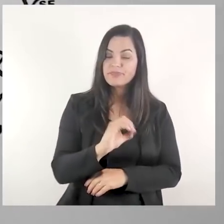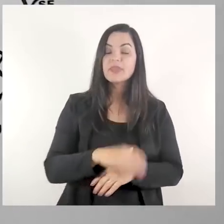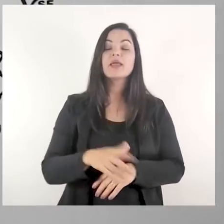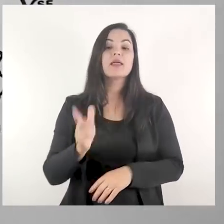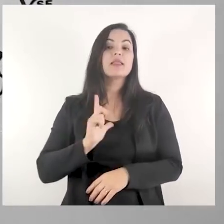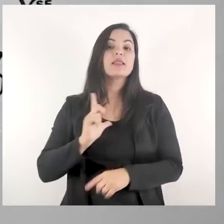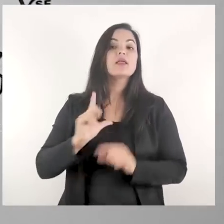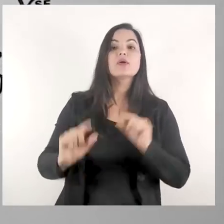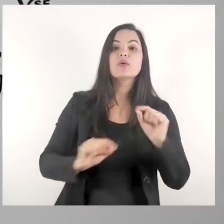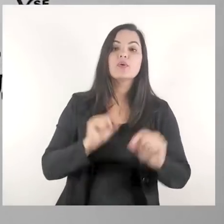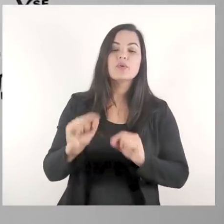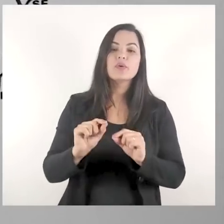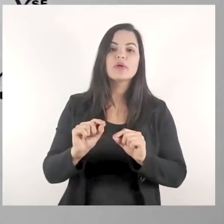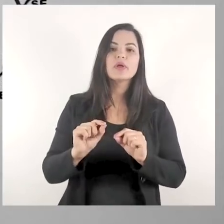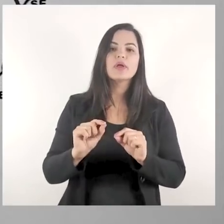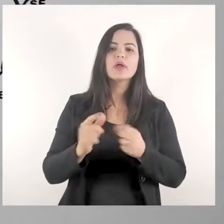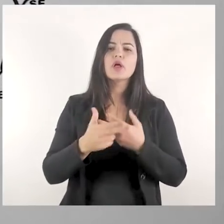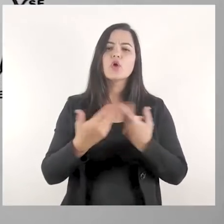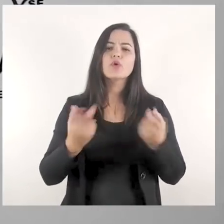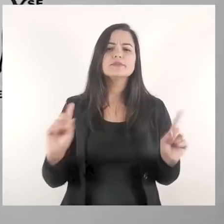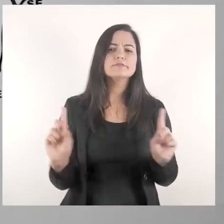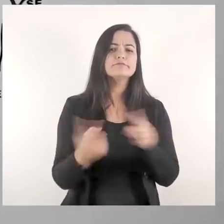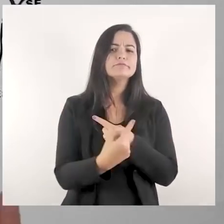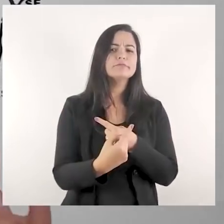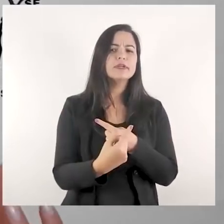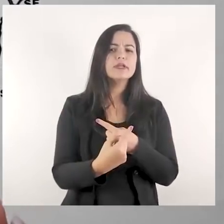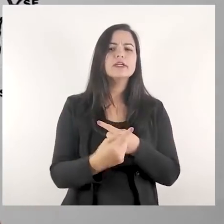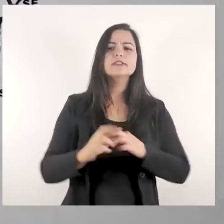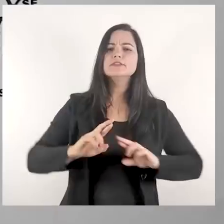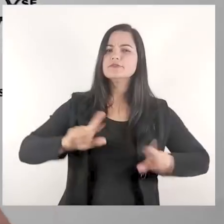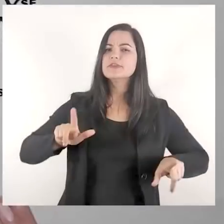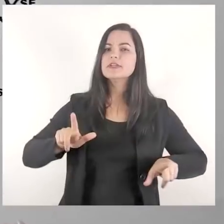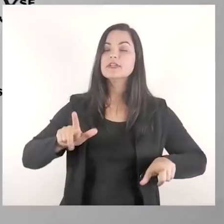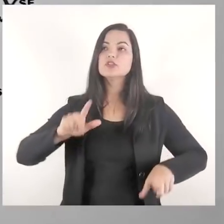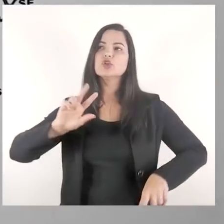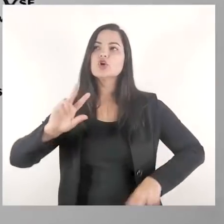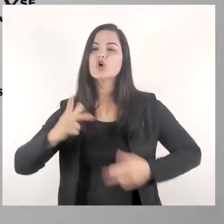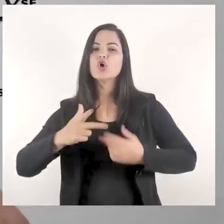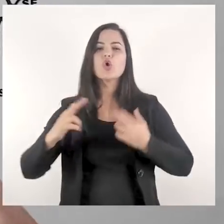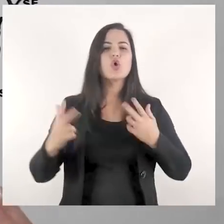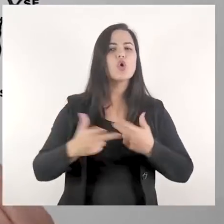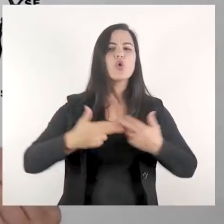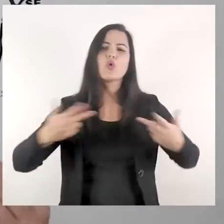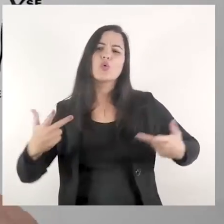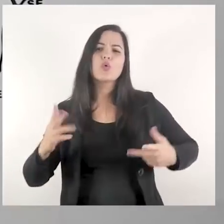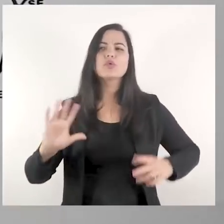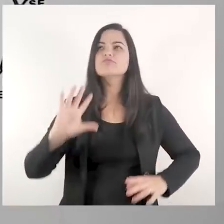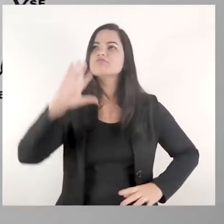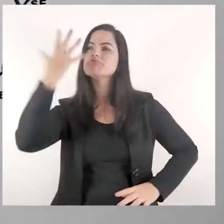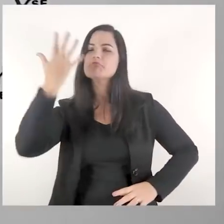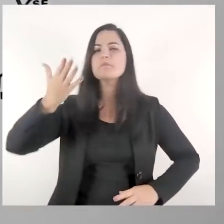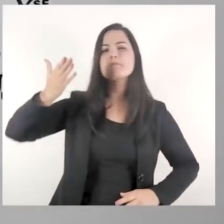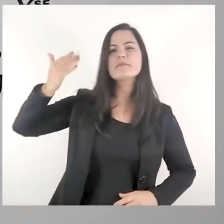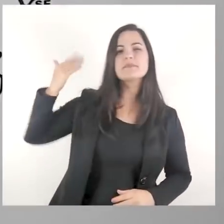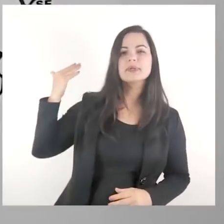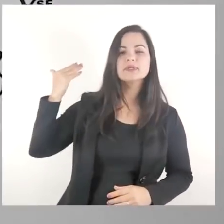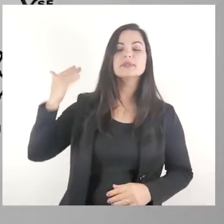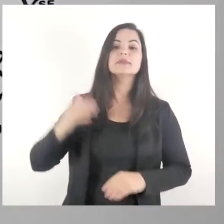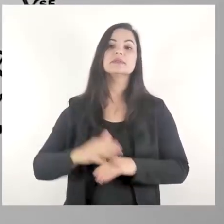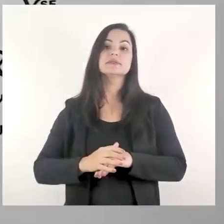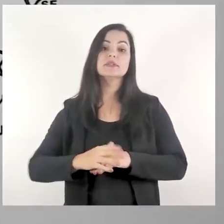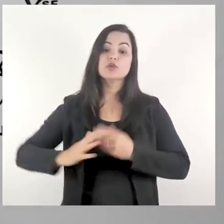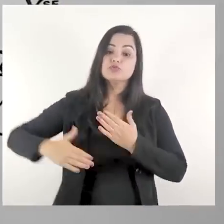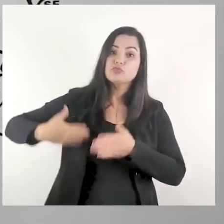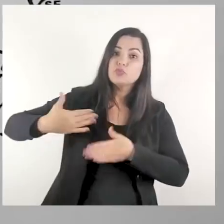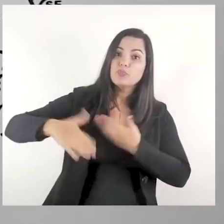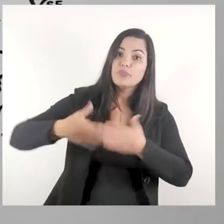nós temos alguns contrastes entre coisas, fatos, né? Eventos que aconteceram no passado,